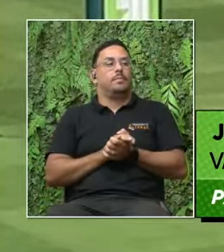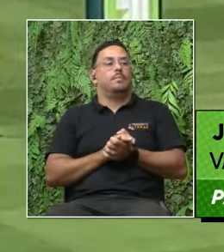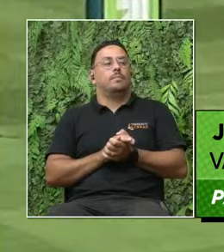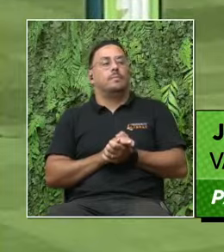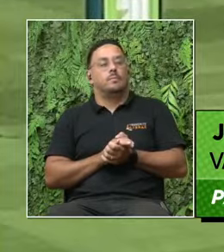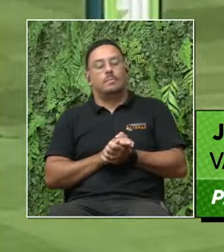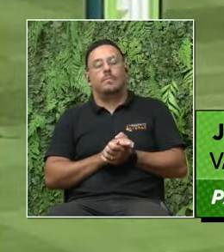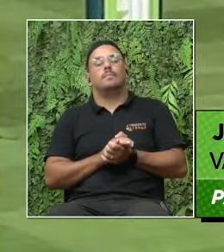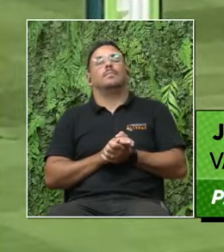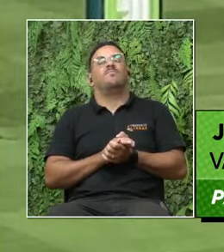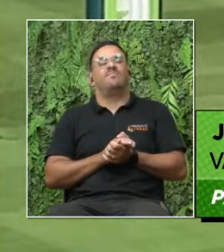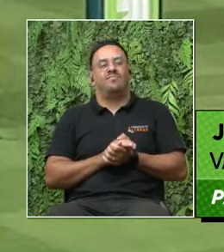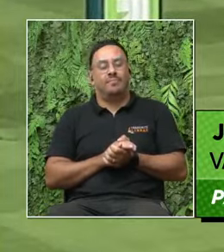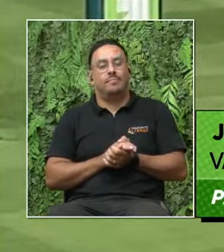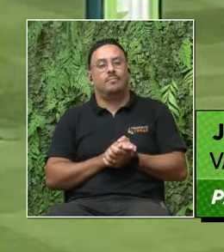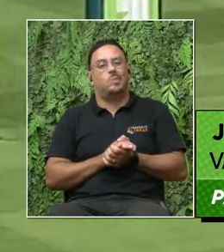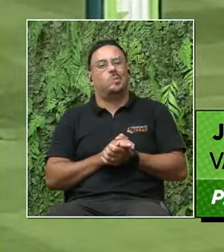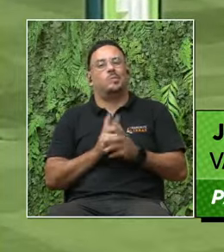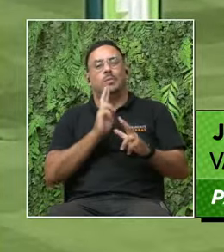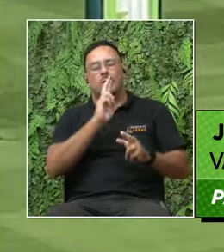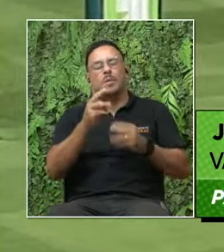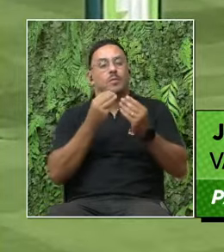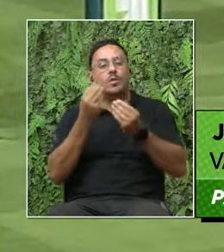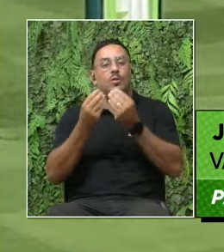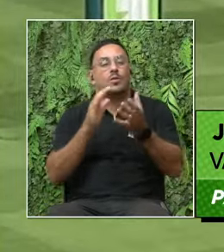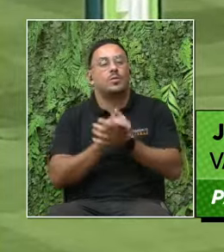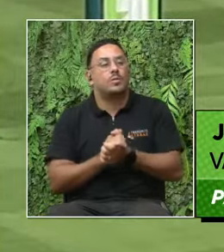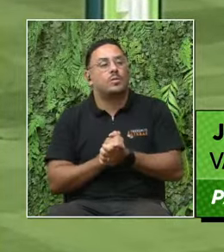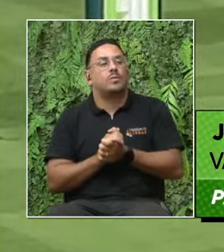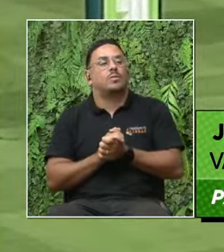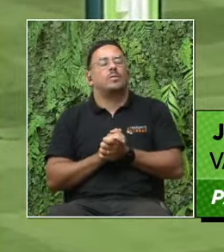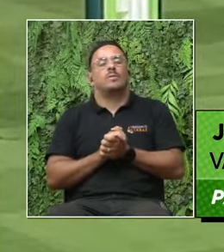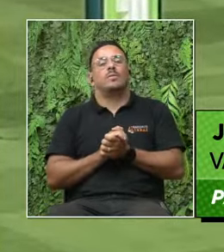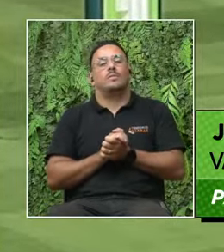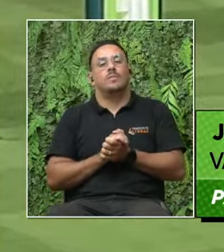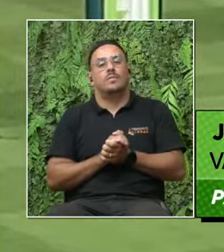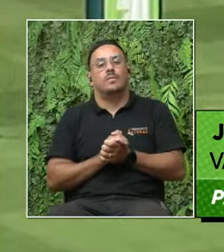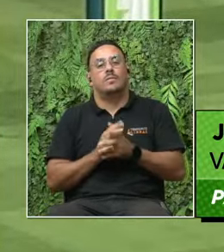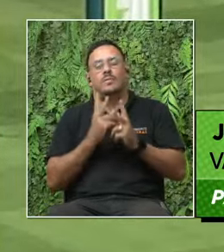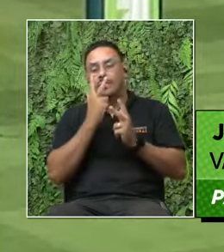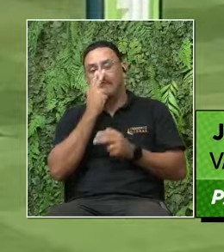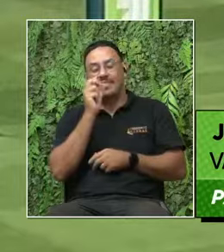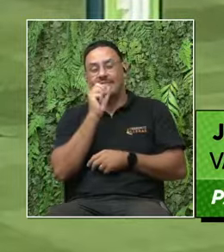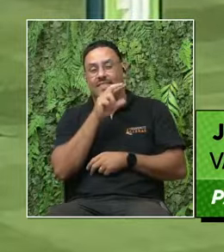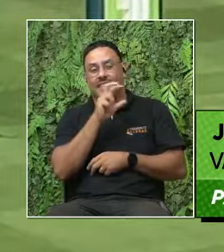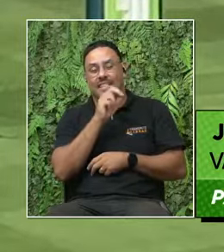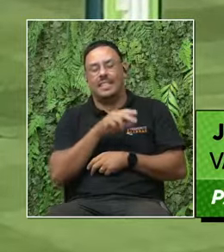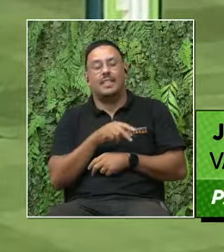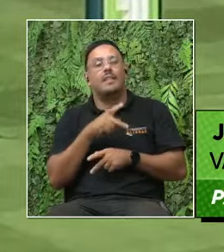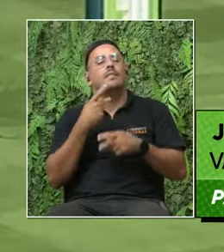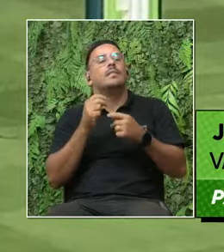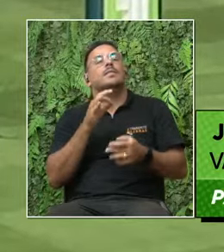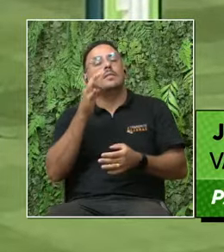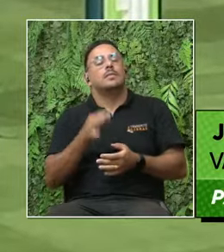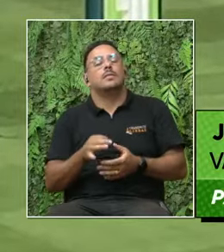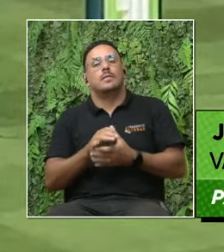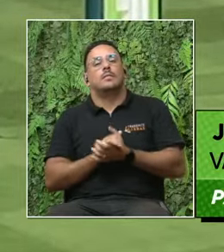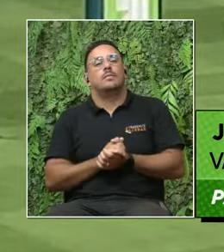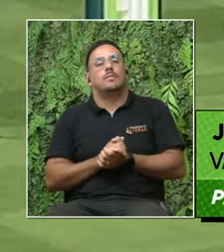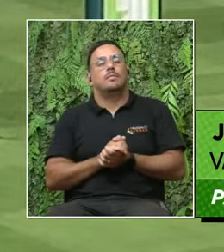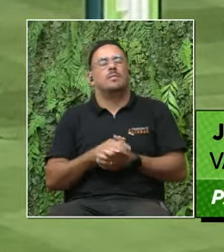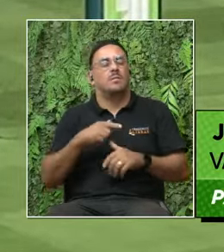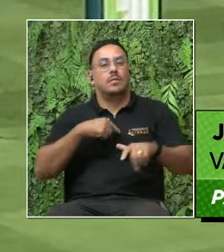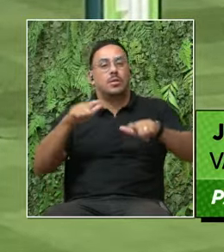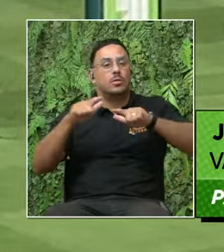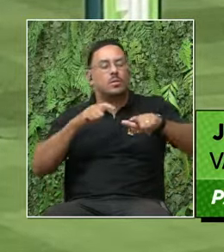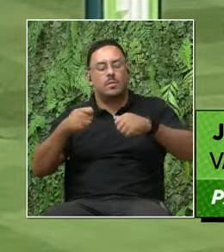deve o veneninho Você quer que eu te responda como Igor o veneninho só fala que eu tô certo eu tô certo eu não